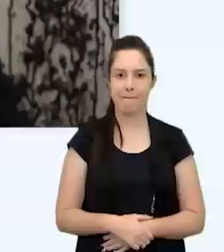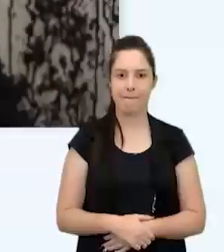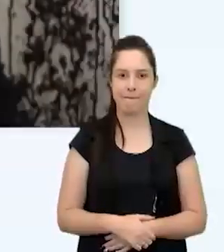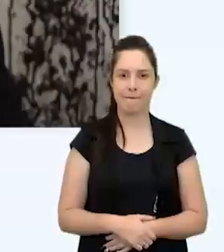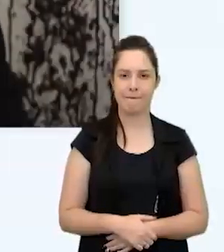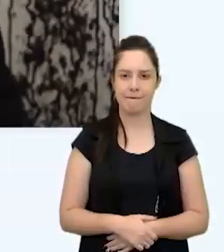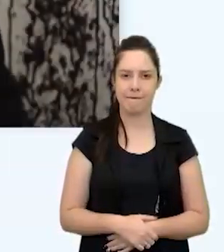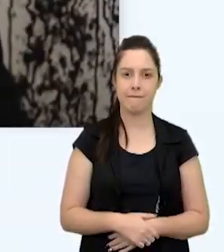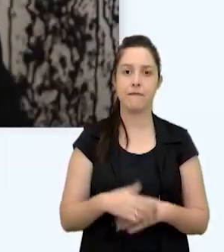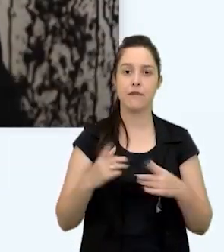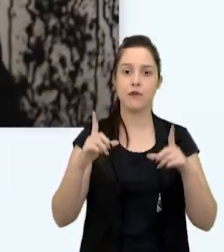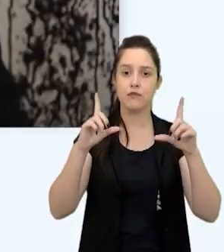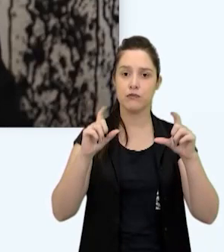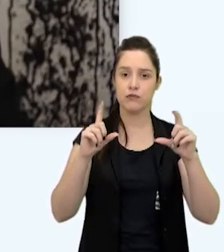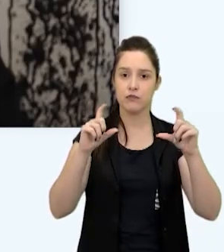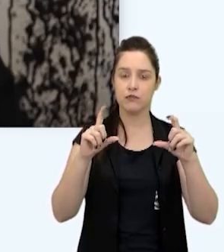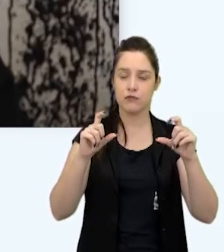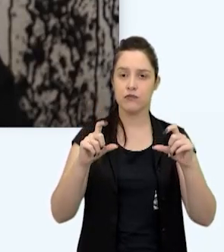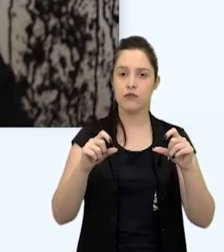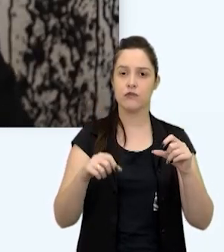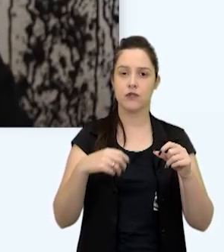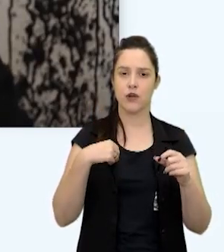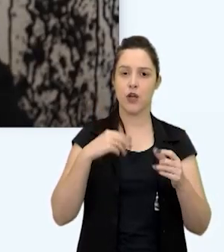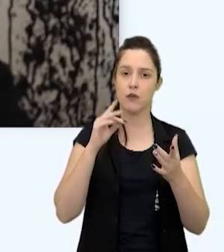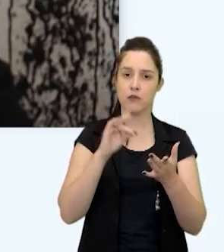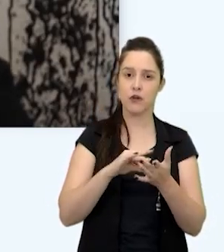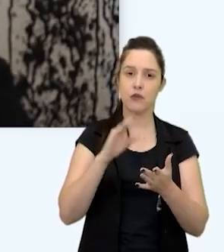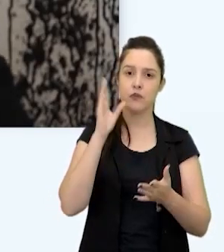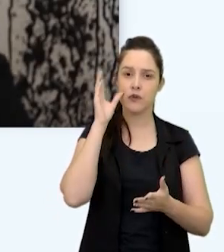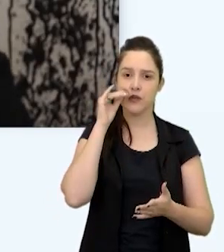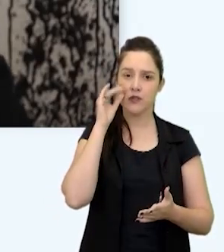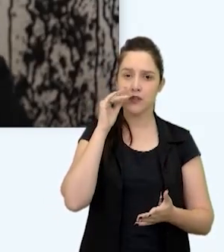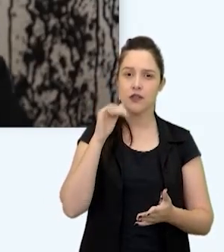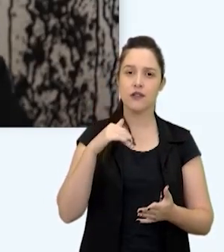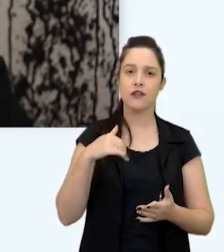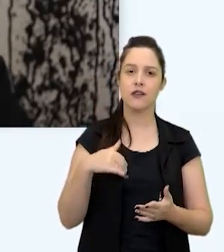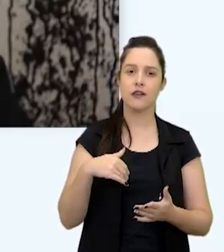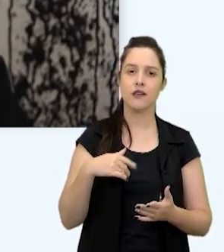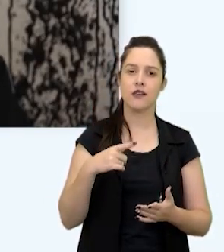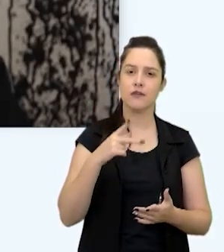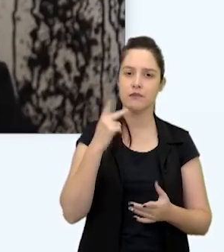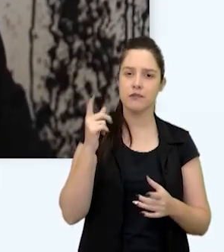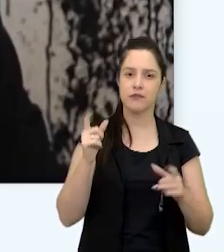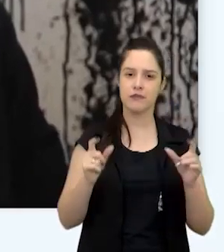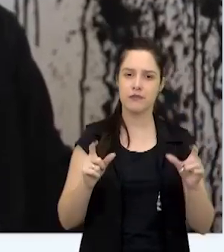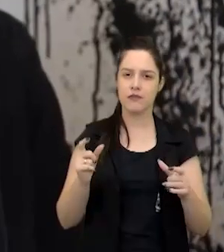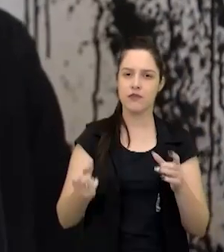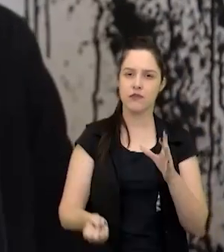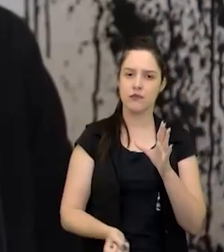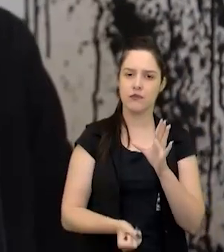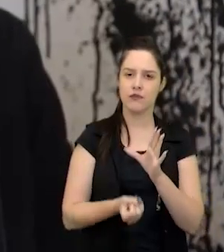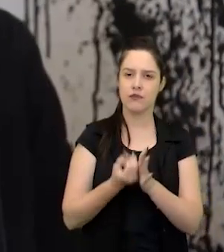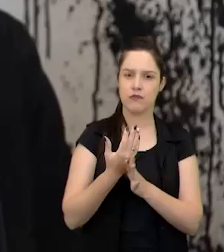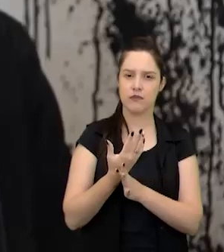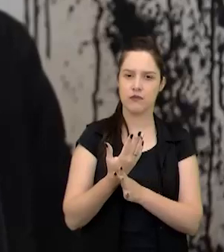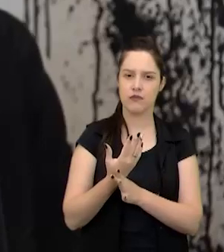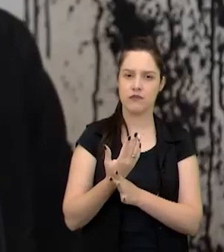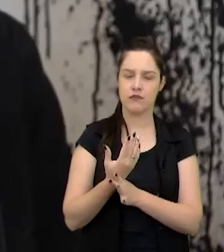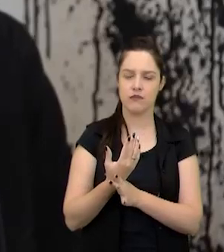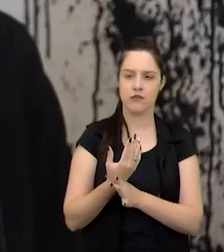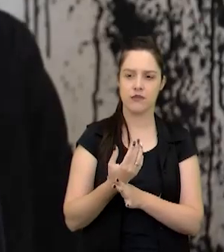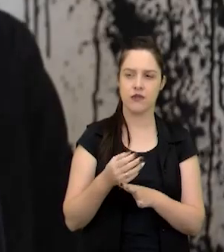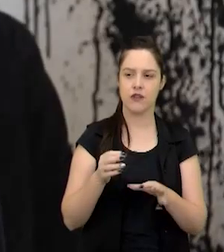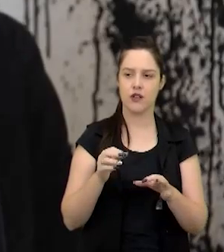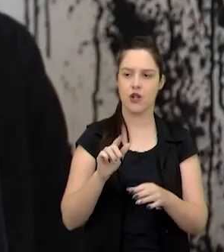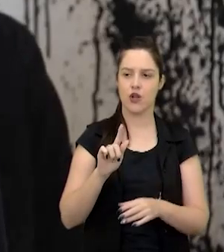A fotografia tem uma origem muito curiosa. É dito por aí que foi criada por Louis-Jacques